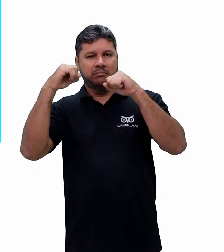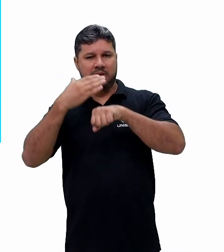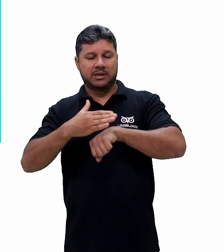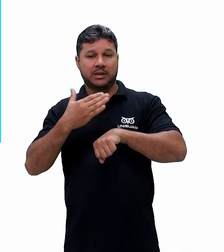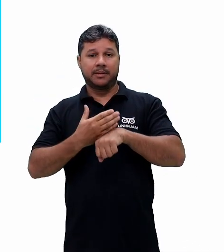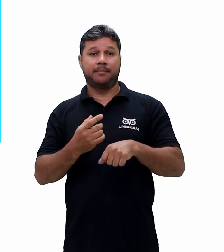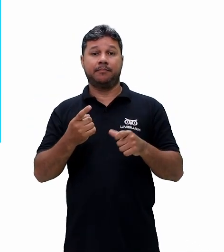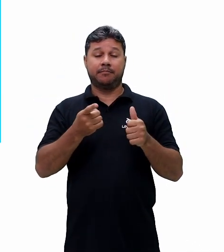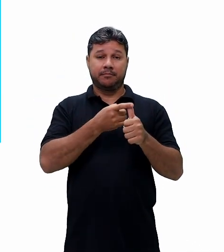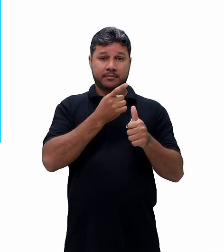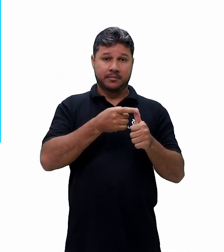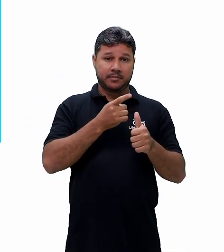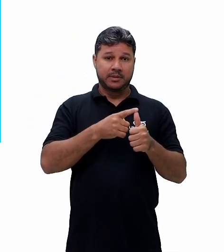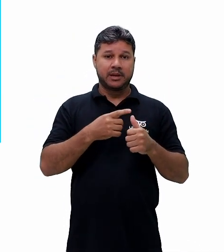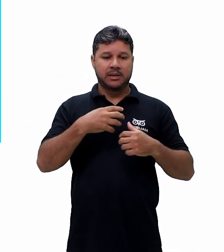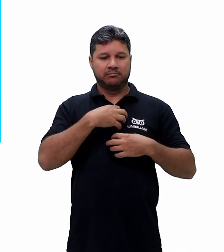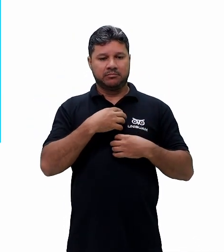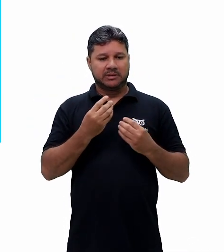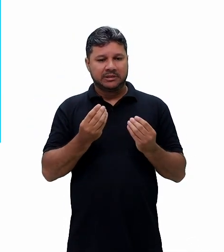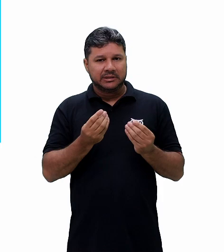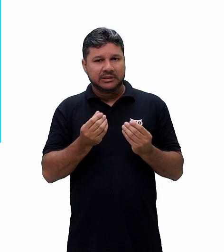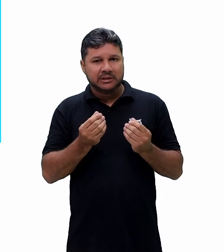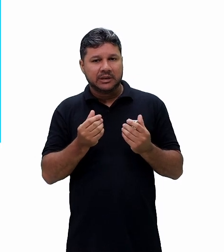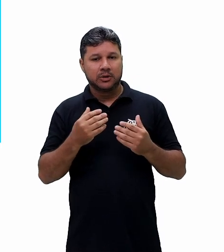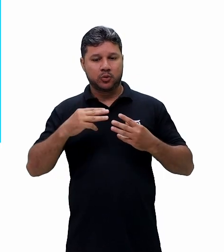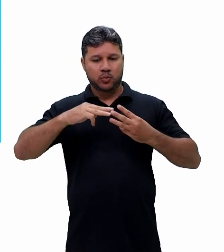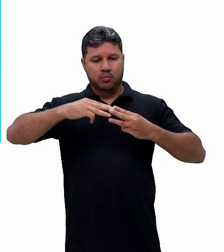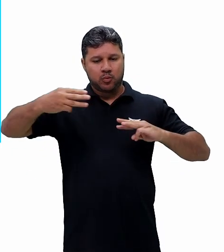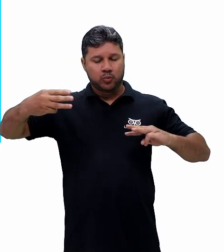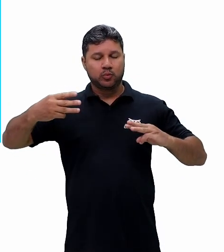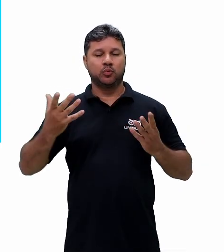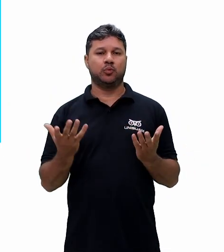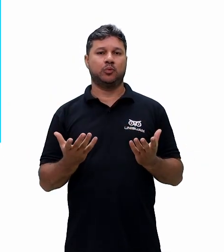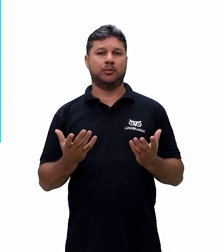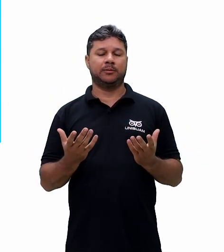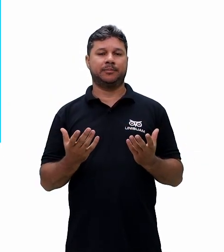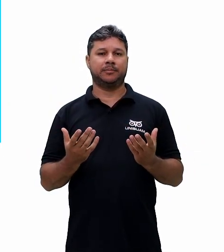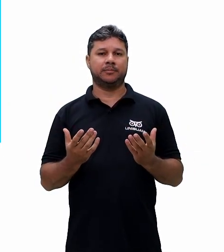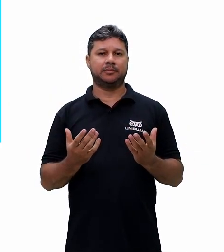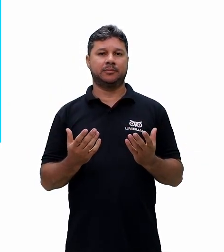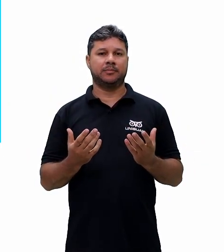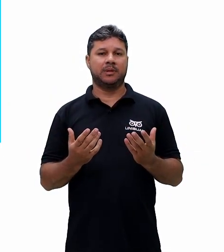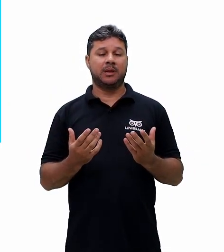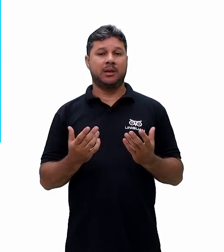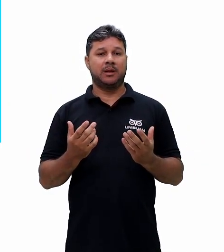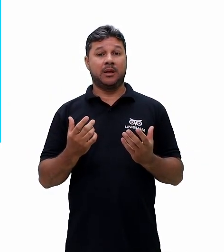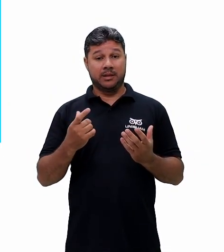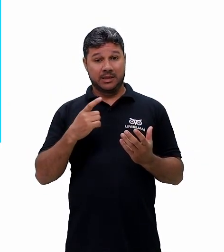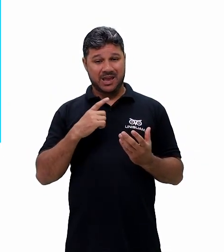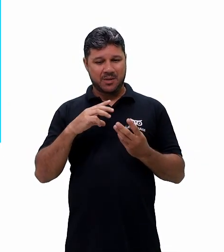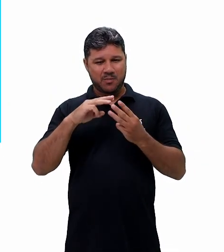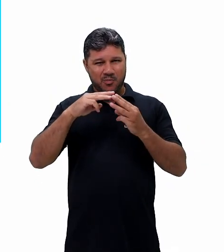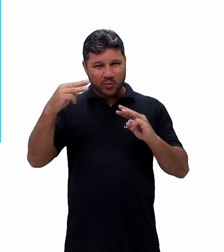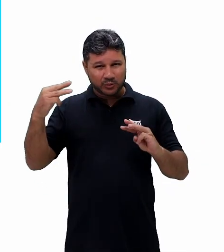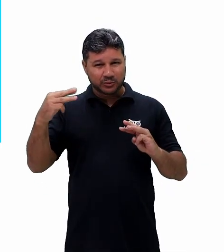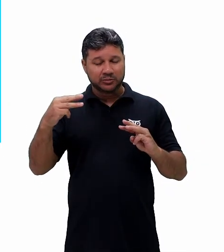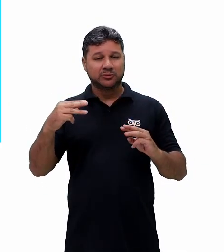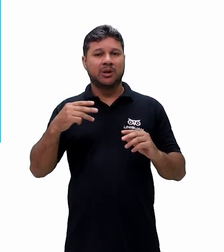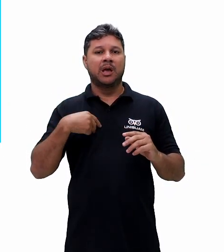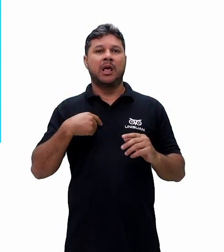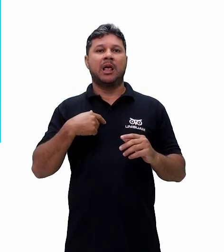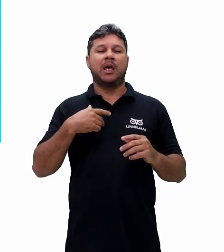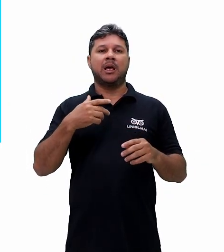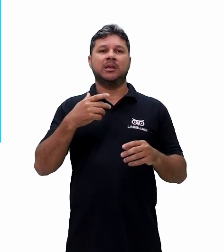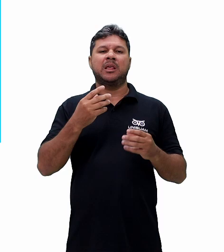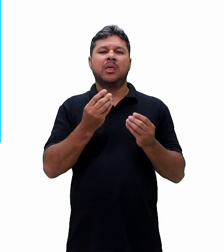deletérios? O primeiro, alterações na sensibilidade dos fluidos musculares. Né? Os fluidos musculares